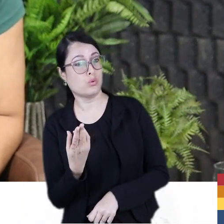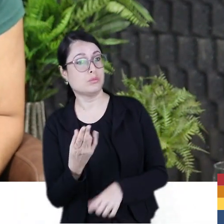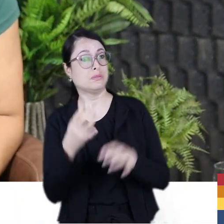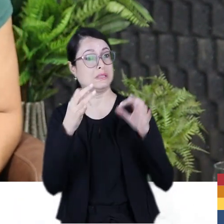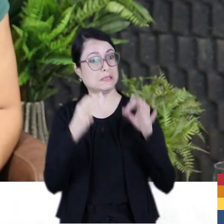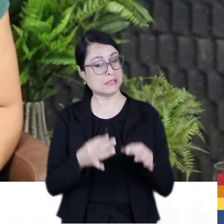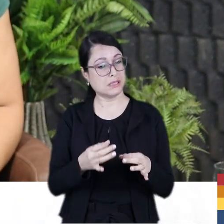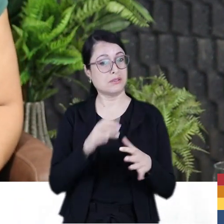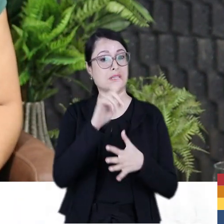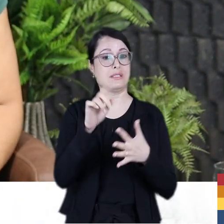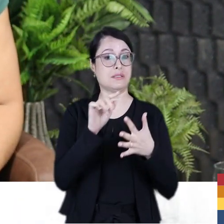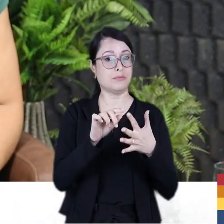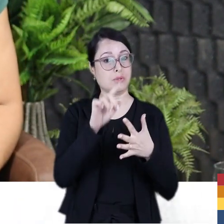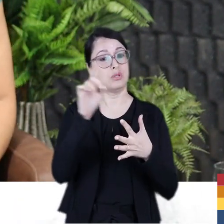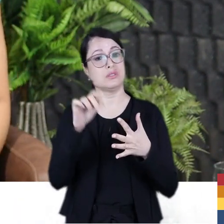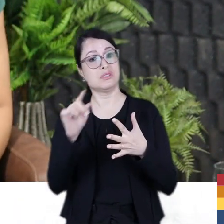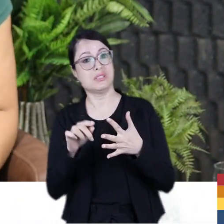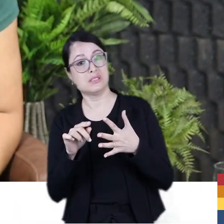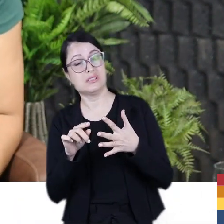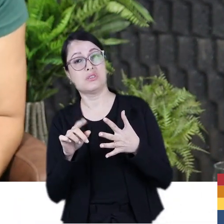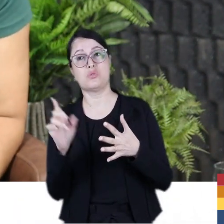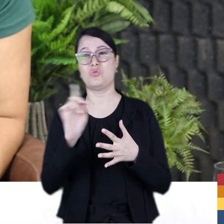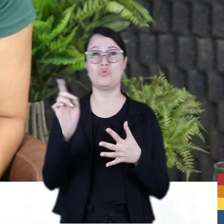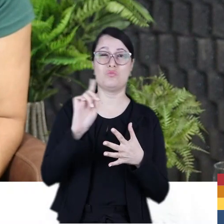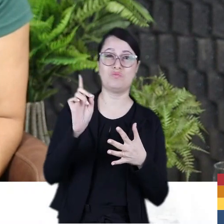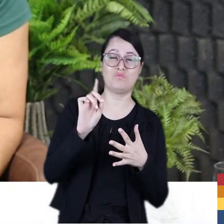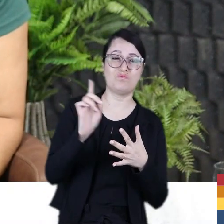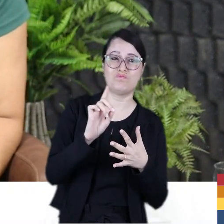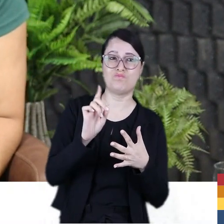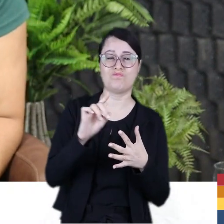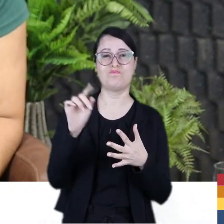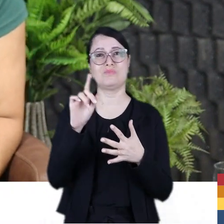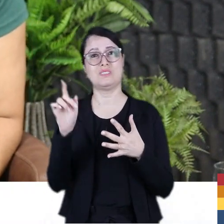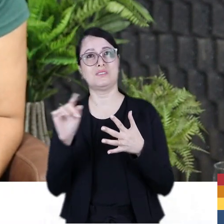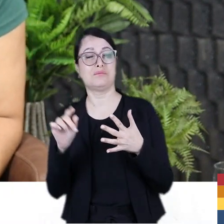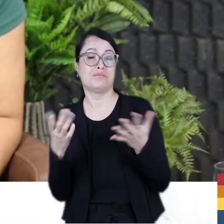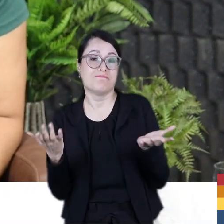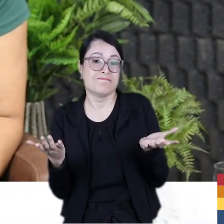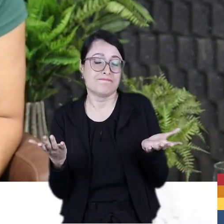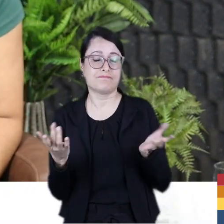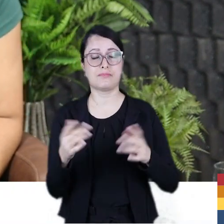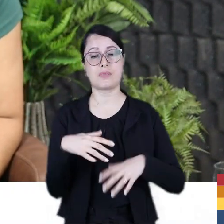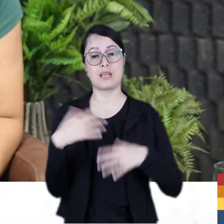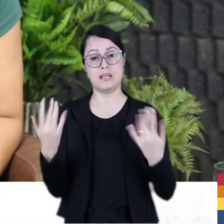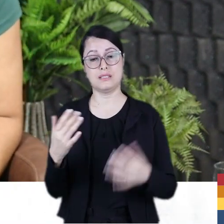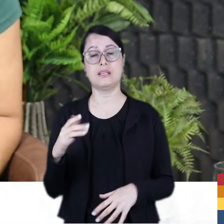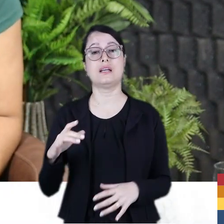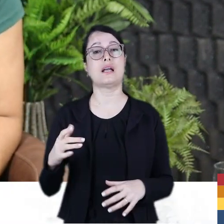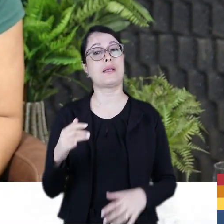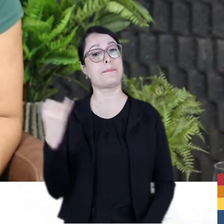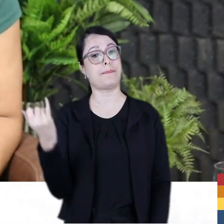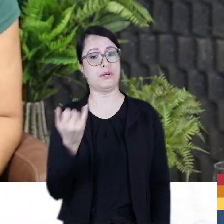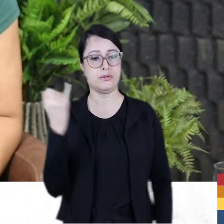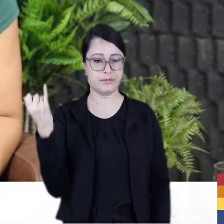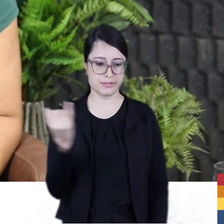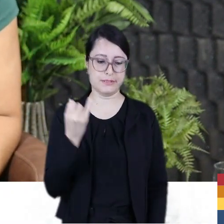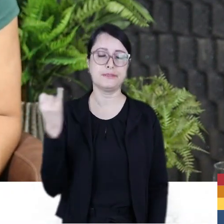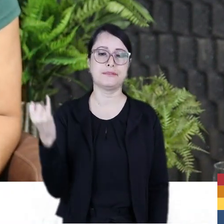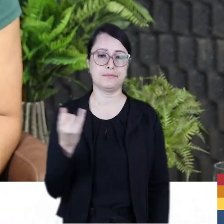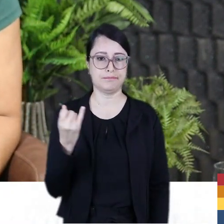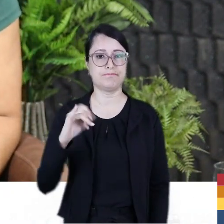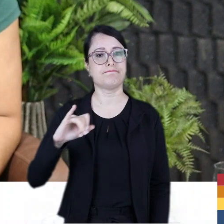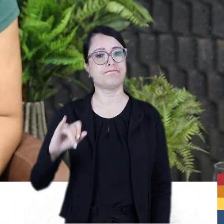as causas que deverão ser identificadas por essa equipe de estudante, por esse